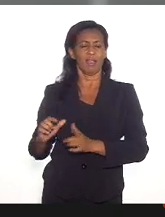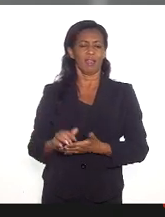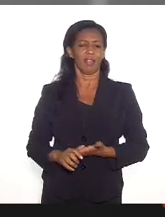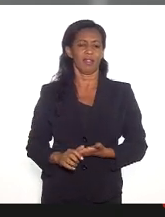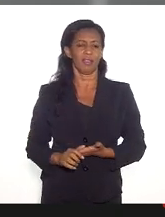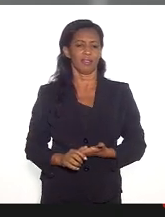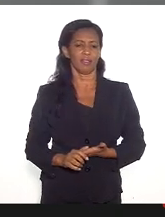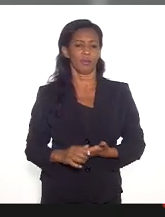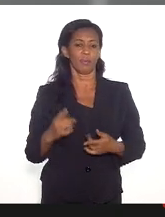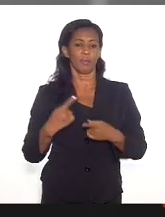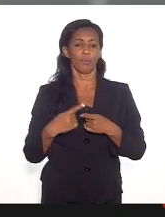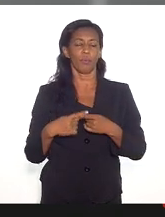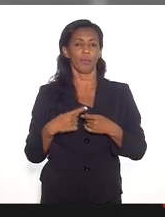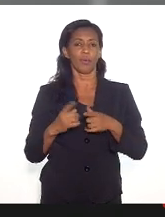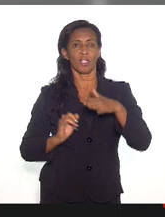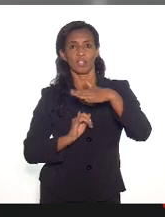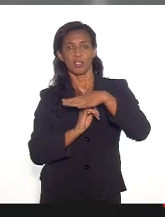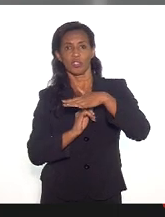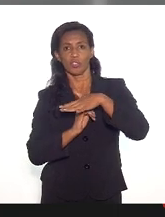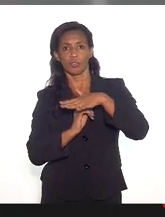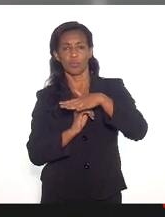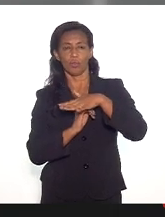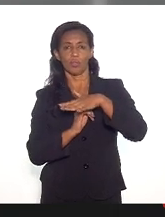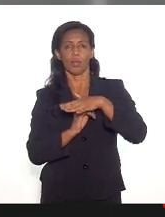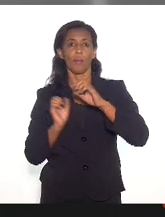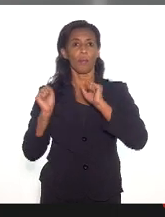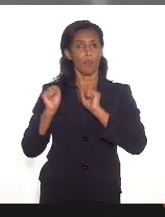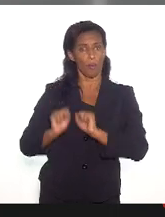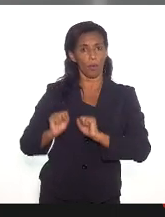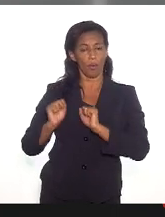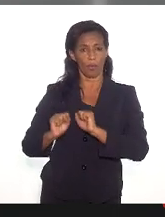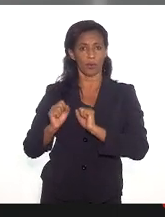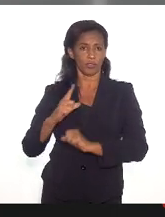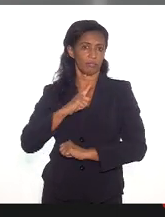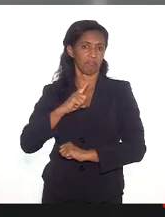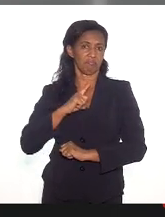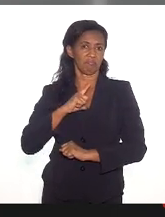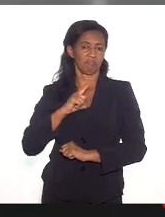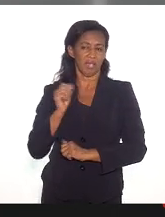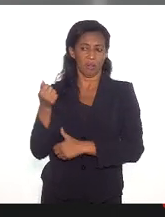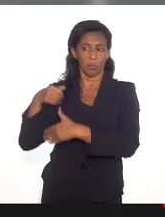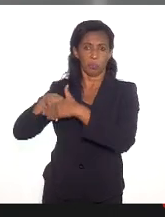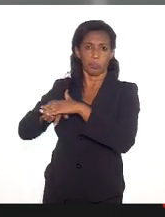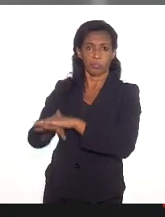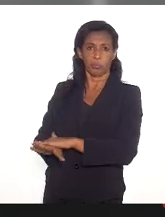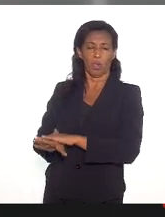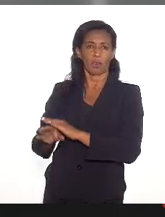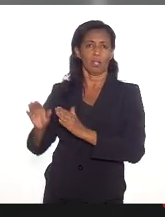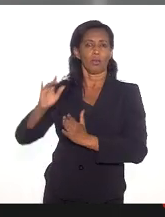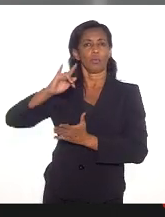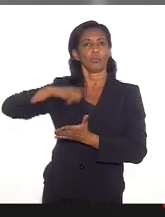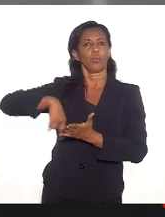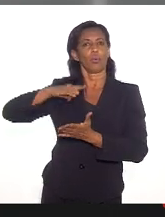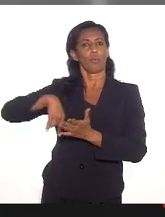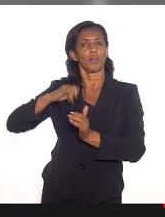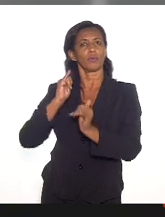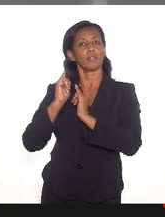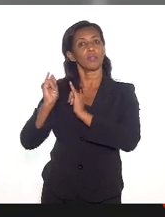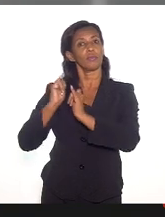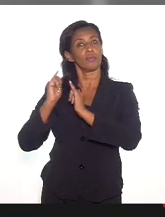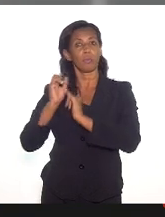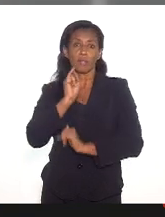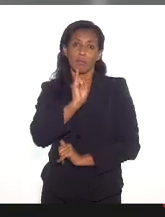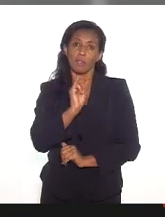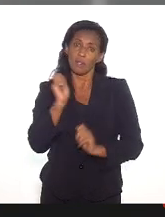porque aí as instituições aqui representadas poderiam tê-la no seu acervo aí de documentos e informações. Se